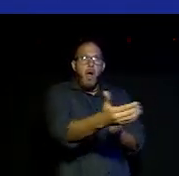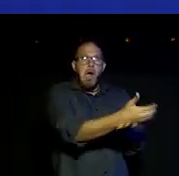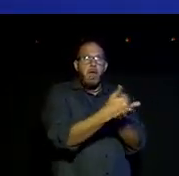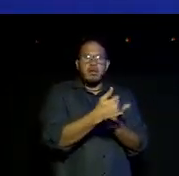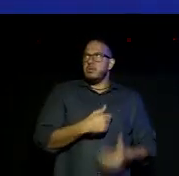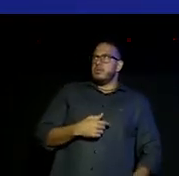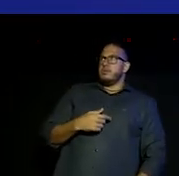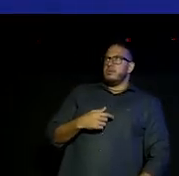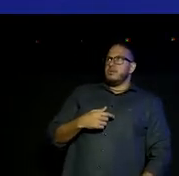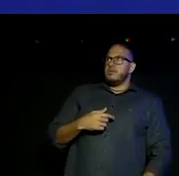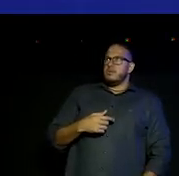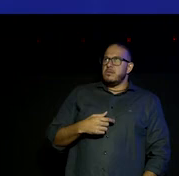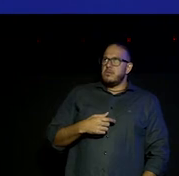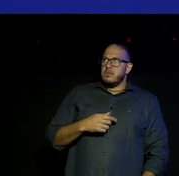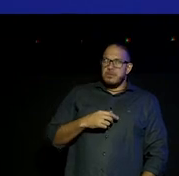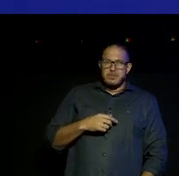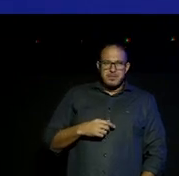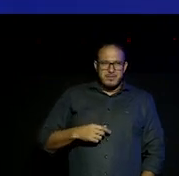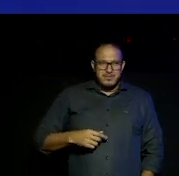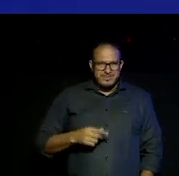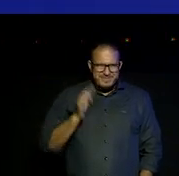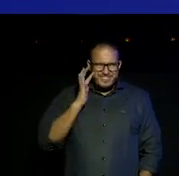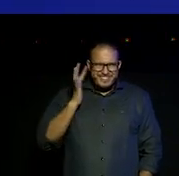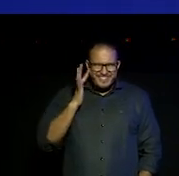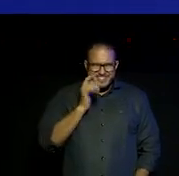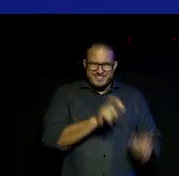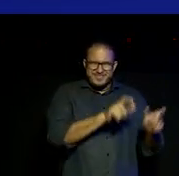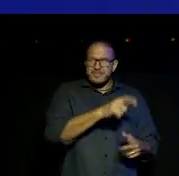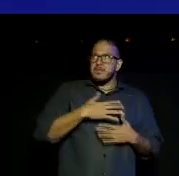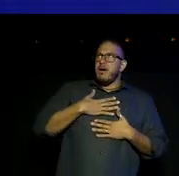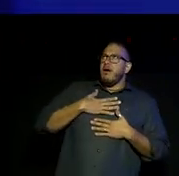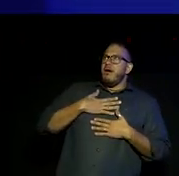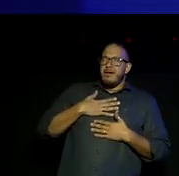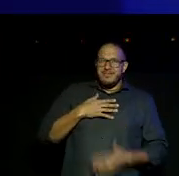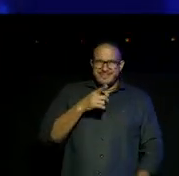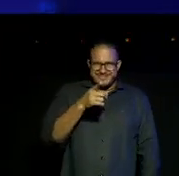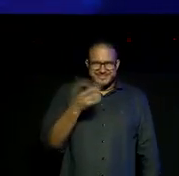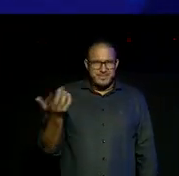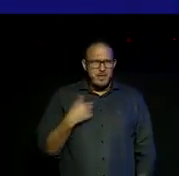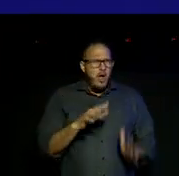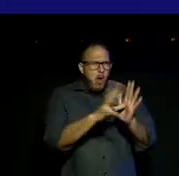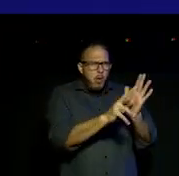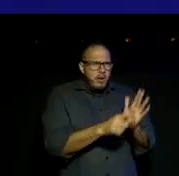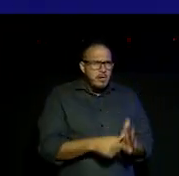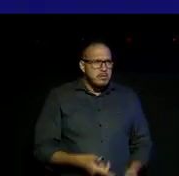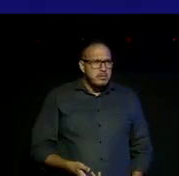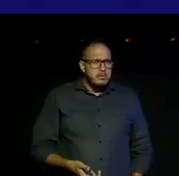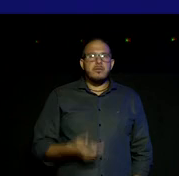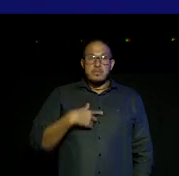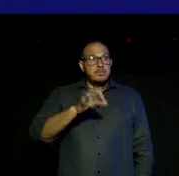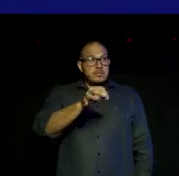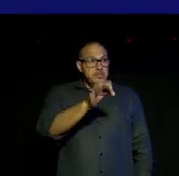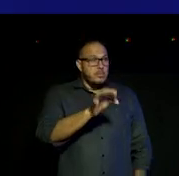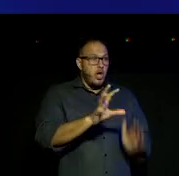puderem. Vocês não estão fazendo assim? Estou imaginando que estão. Roubar, sim, roubem